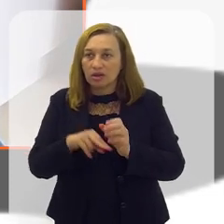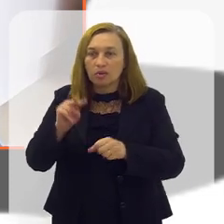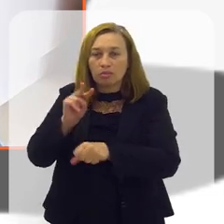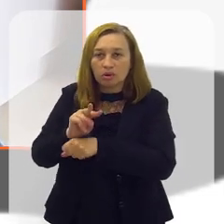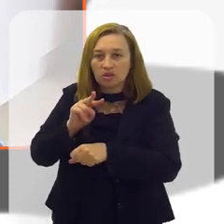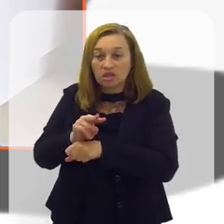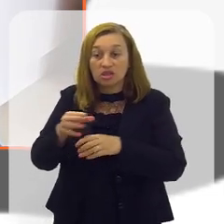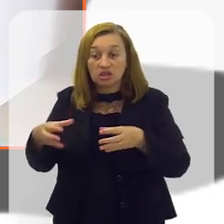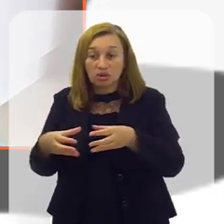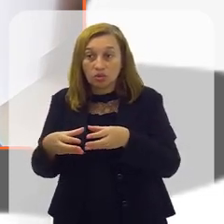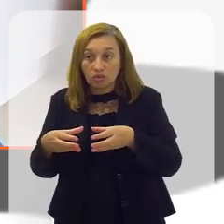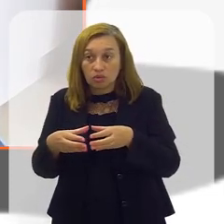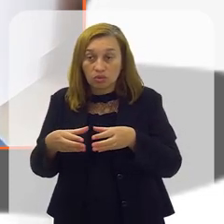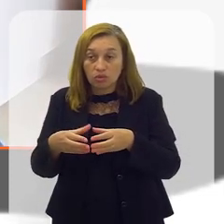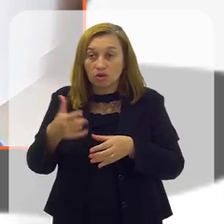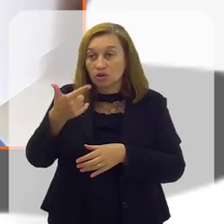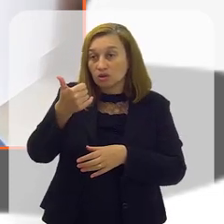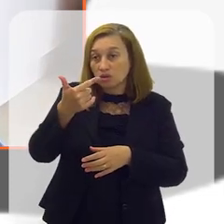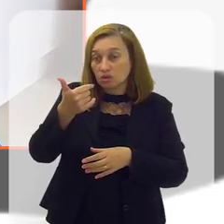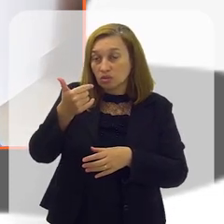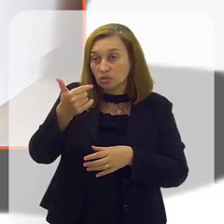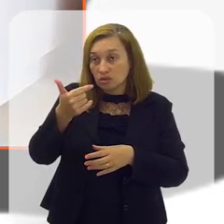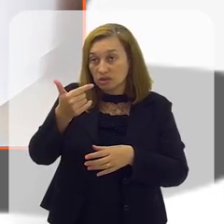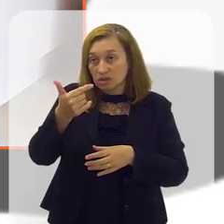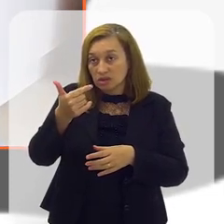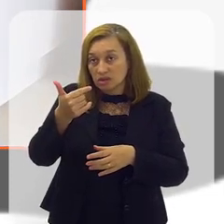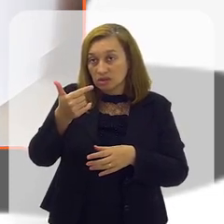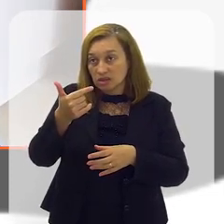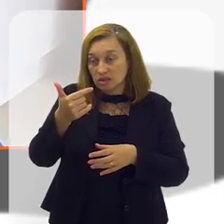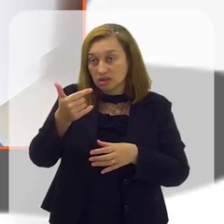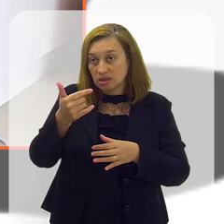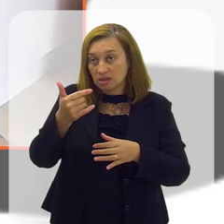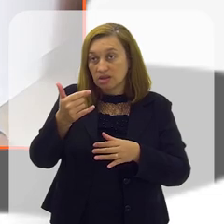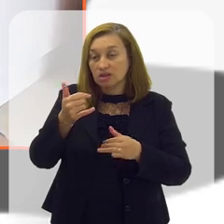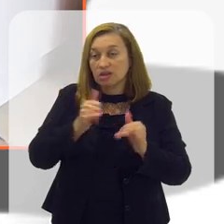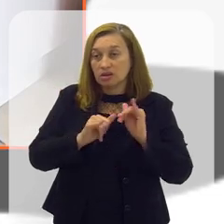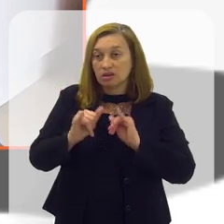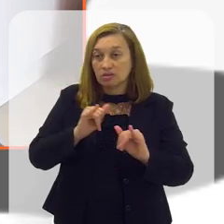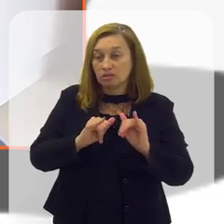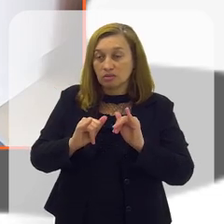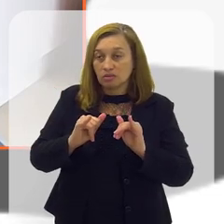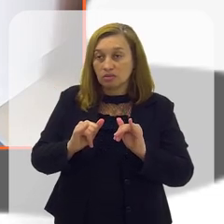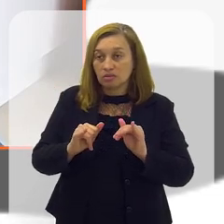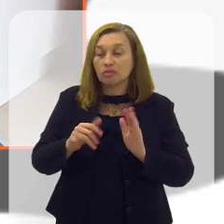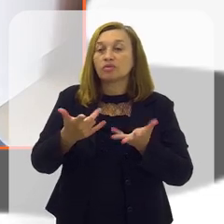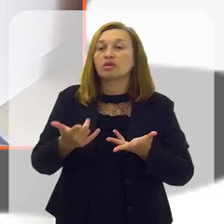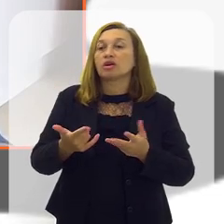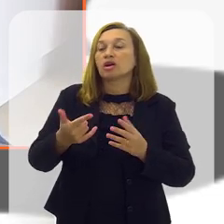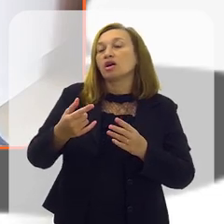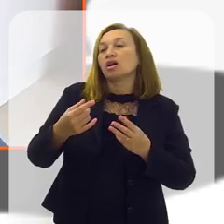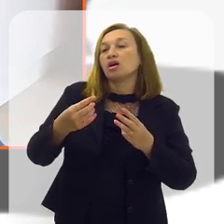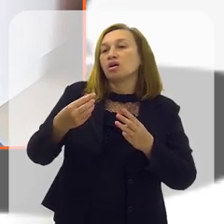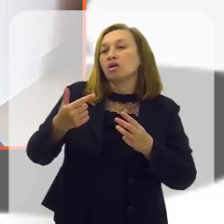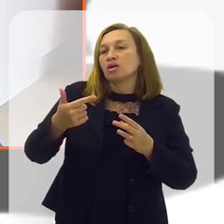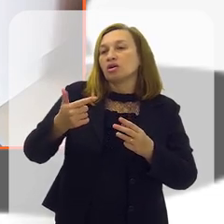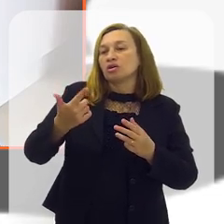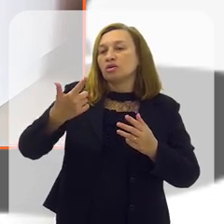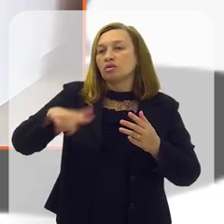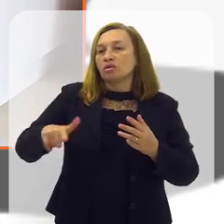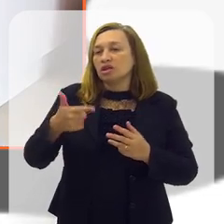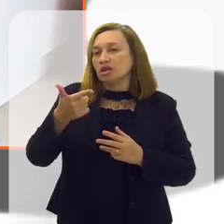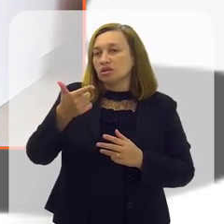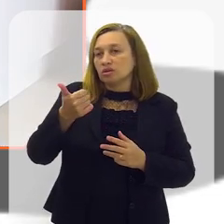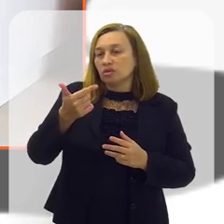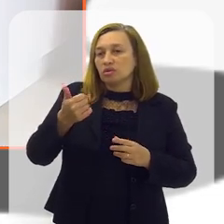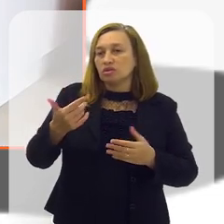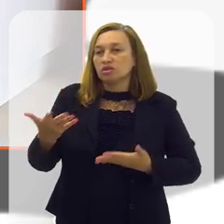para preservar a unidade, que são as 12 tradições, e o terceiro legado é o legado do serviço, que são os